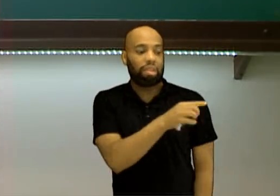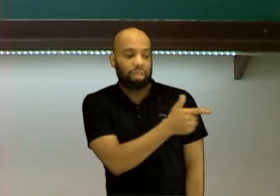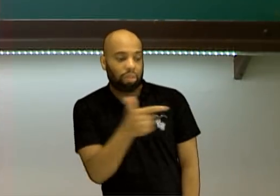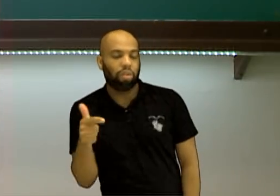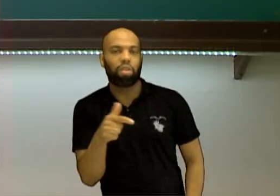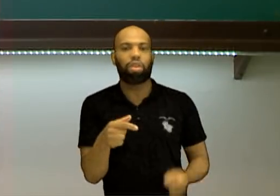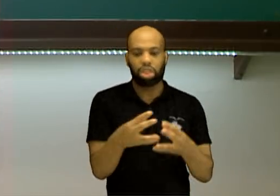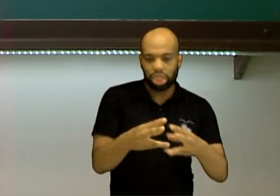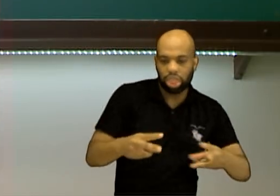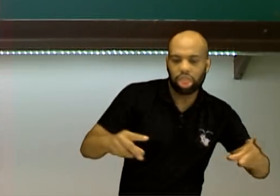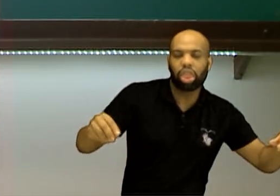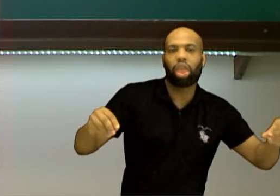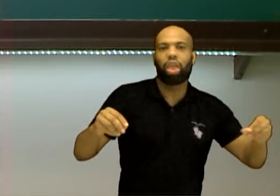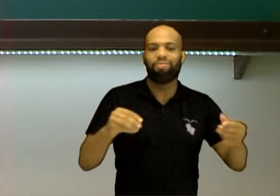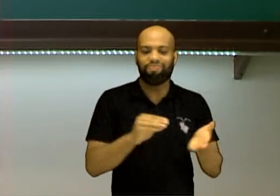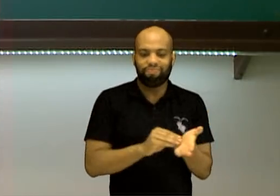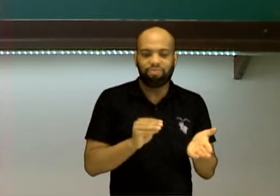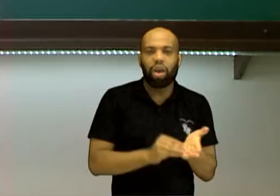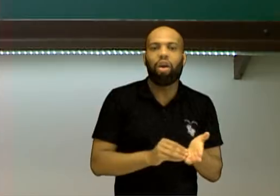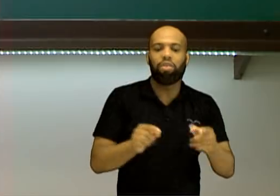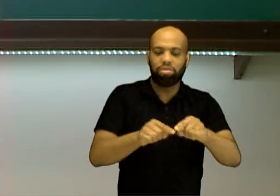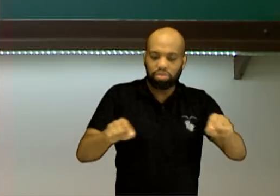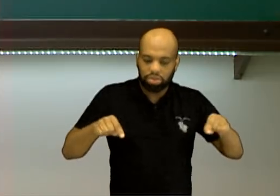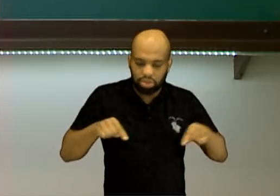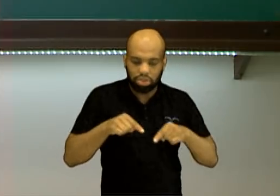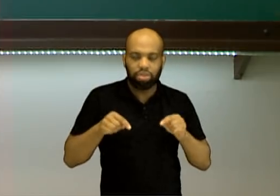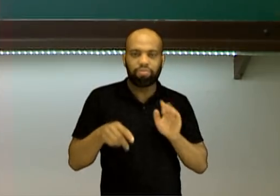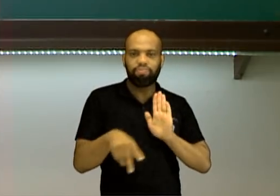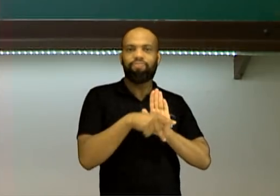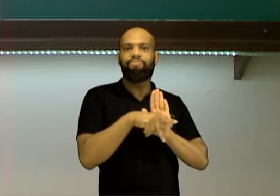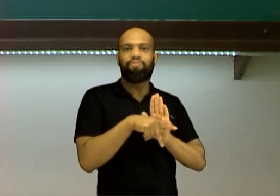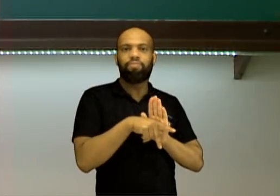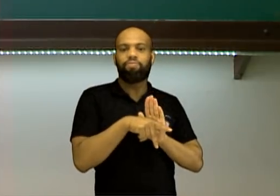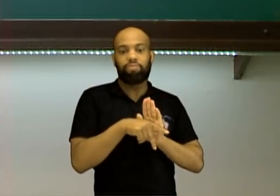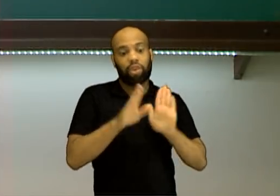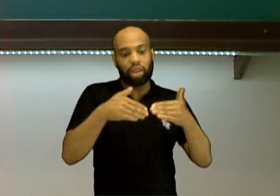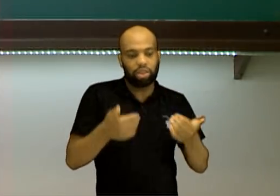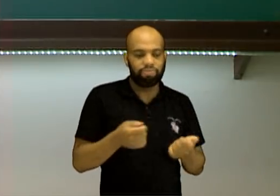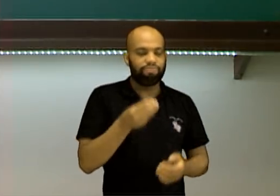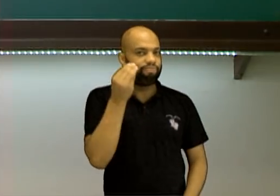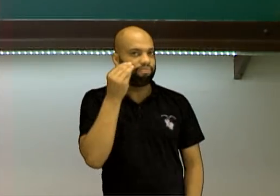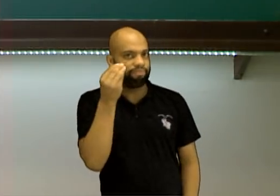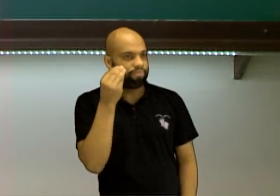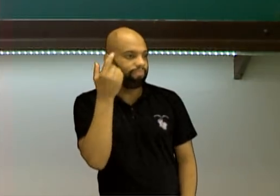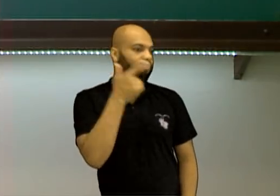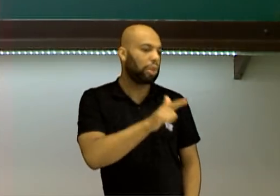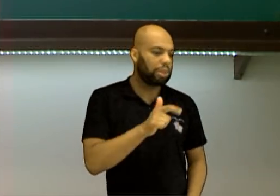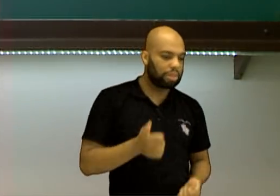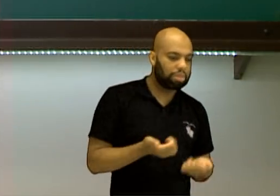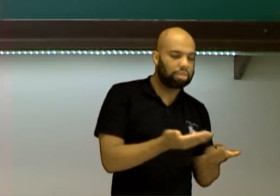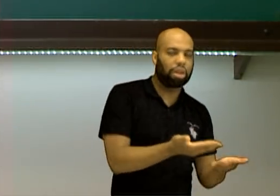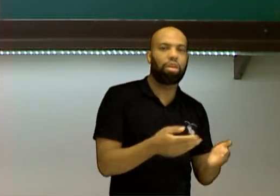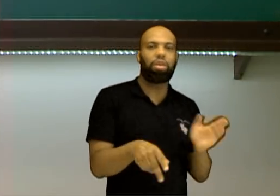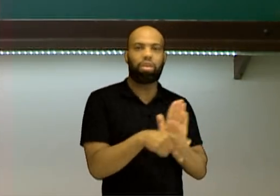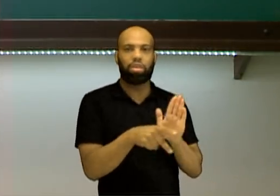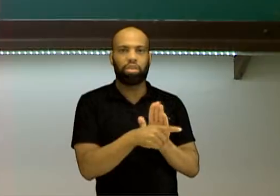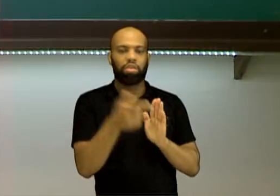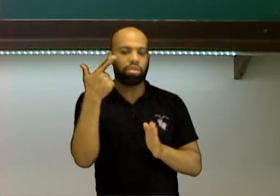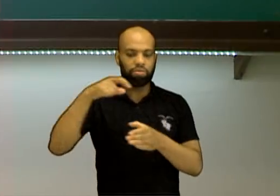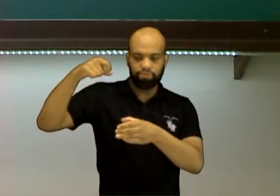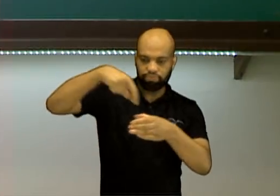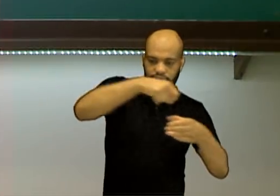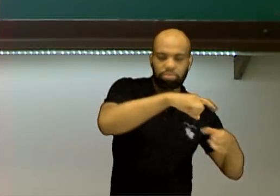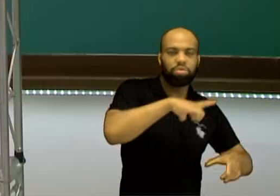território, esse pedaço de chão aí para desenvolver as suas atividades agrícolas ou atividades de pecuária. Então, existe uma